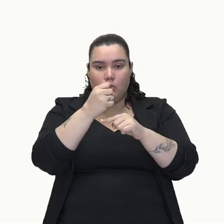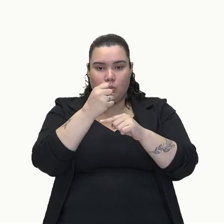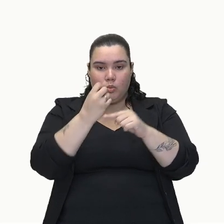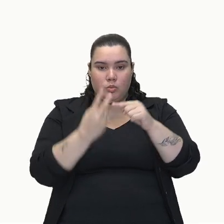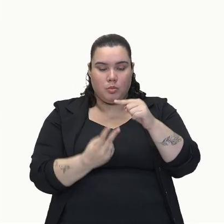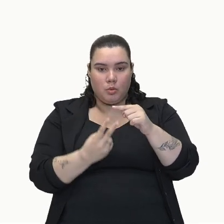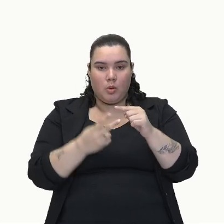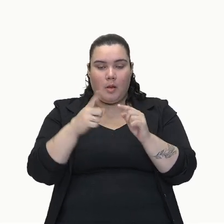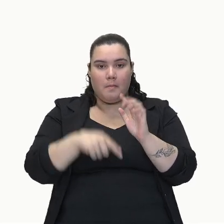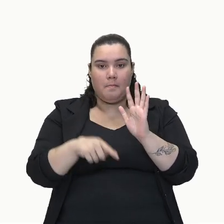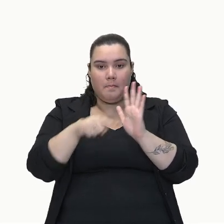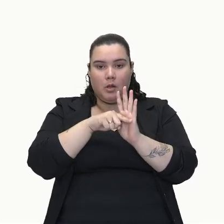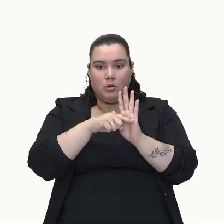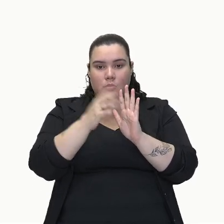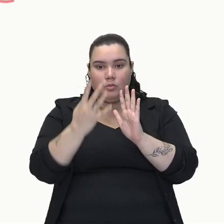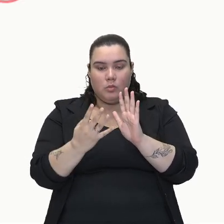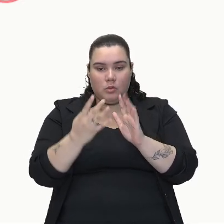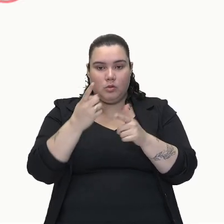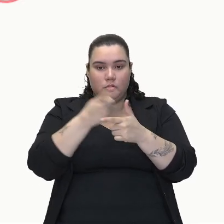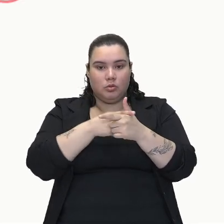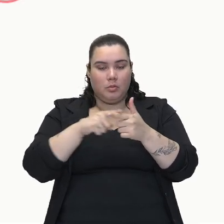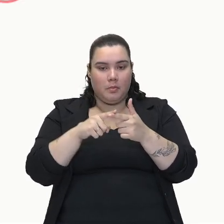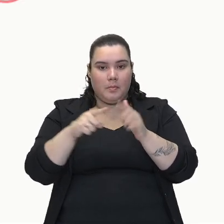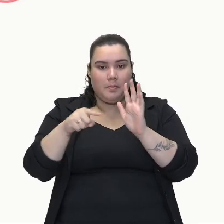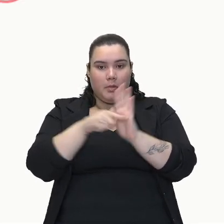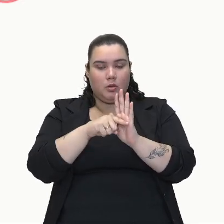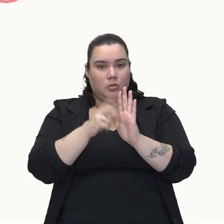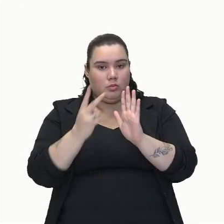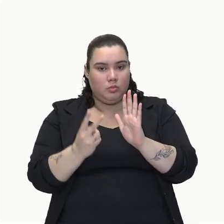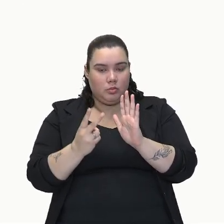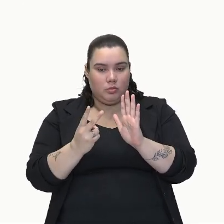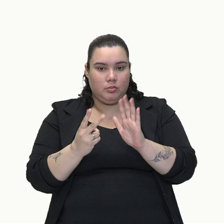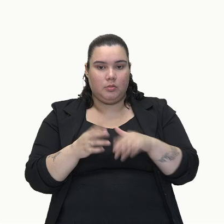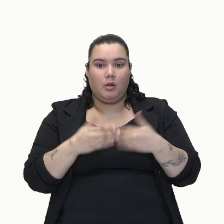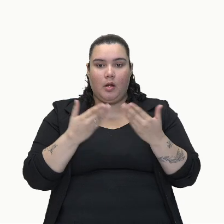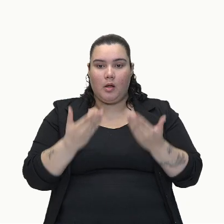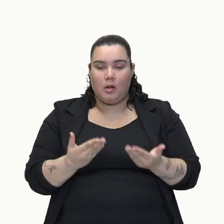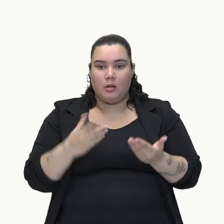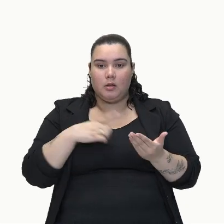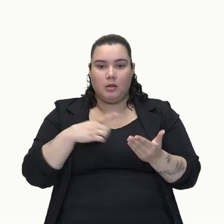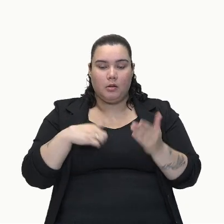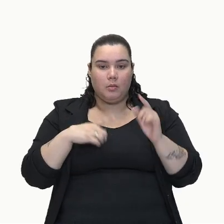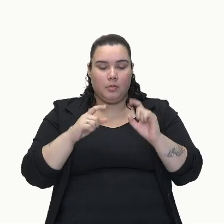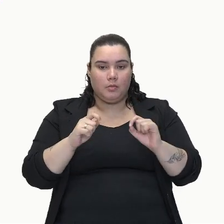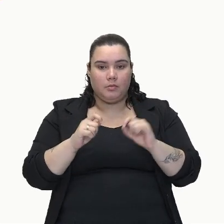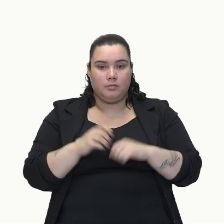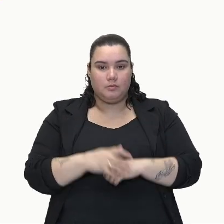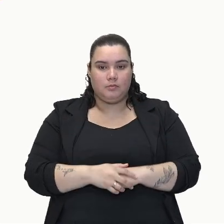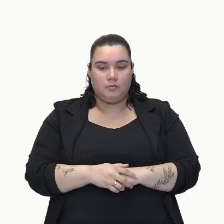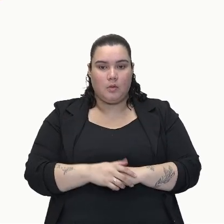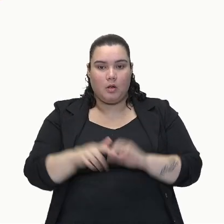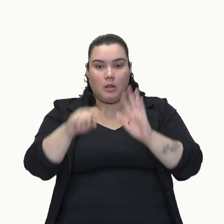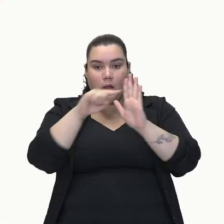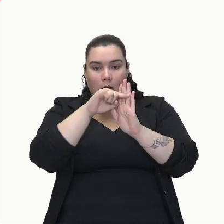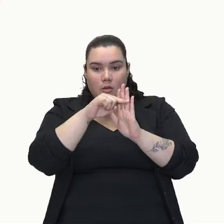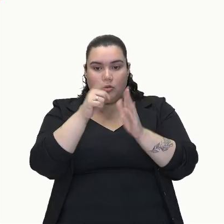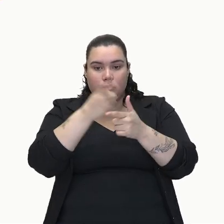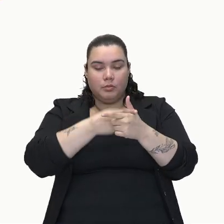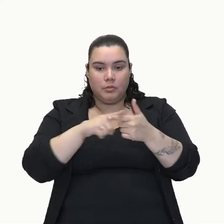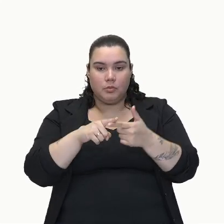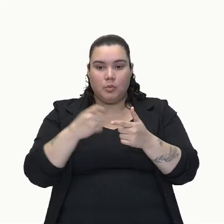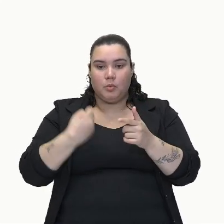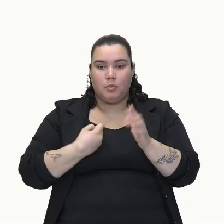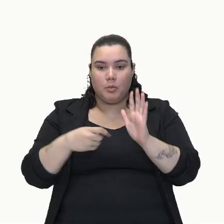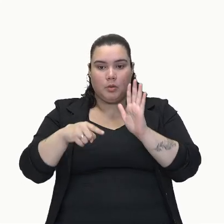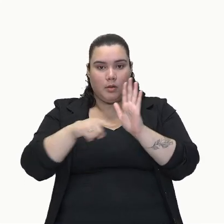4. Então, vamos ter menos 4 dividido por menos 2. Agora, nós temos um número negativo dividido por um